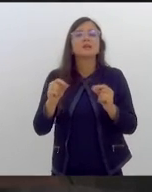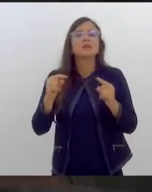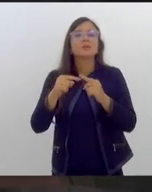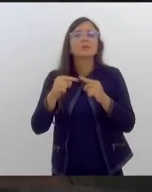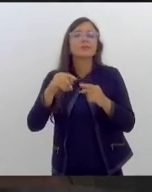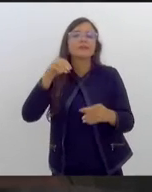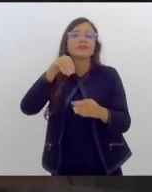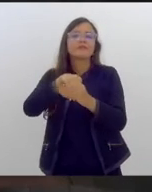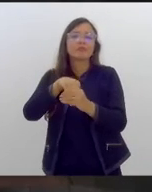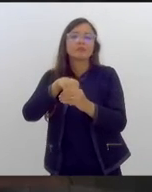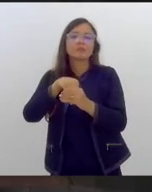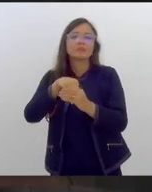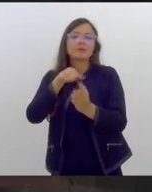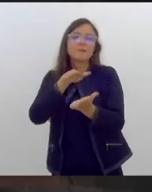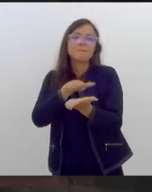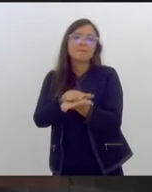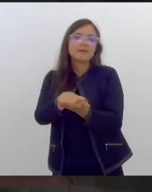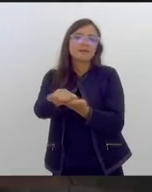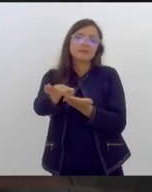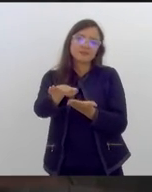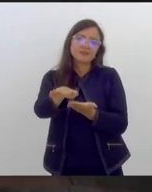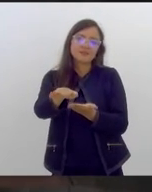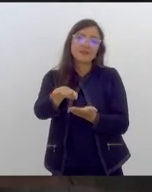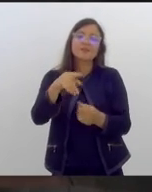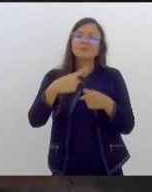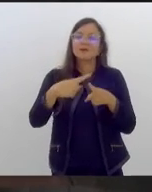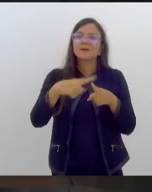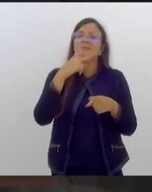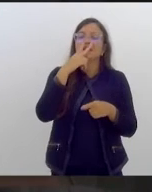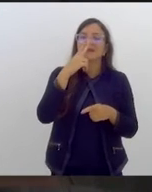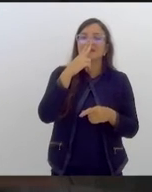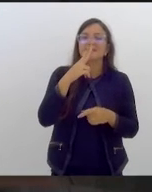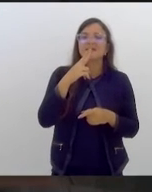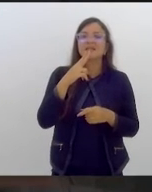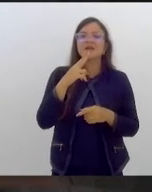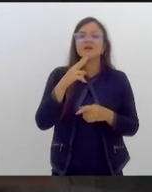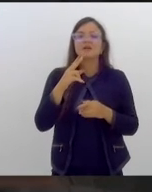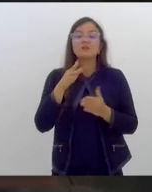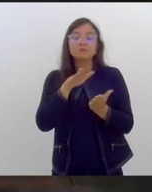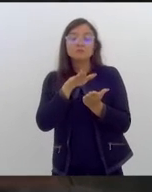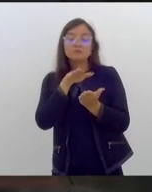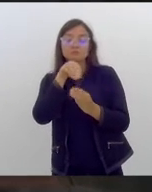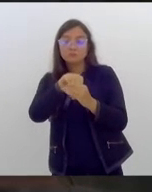uma maneira de fragilizar a privacidade do voto